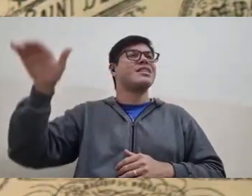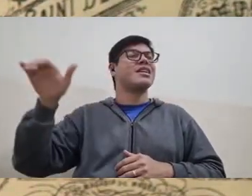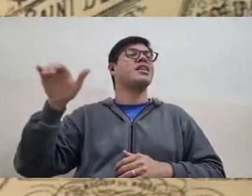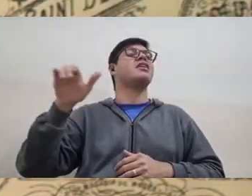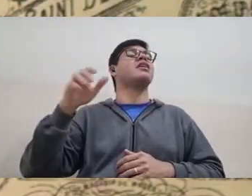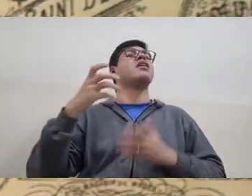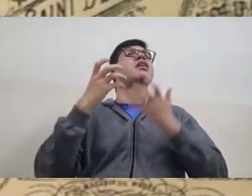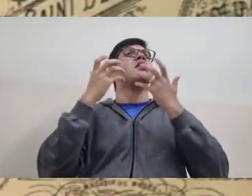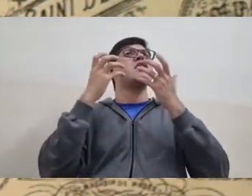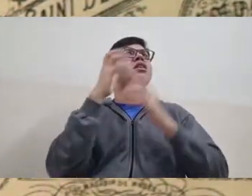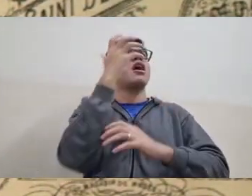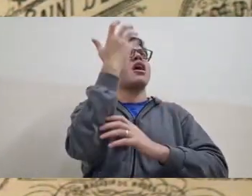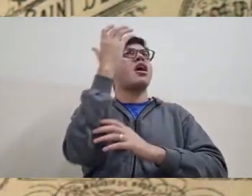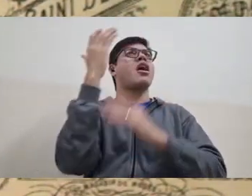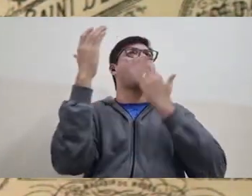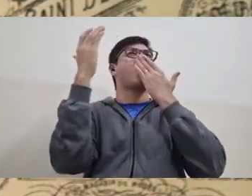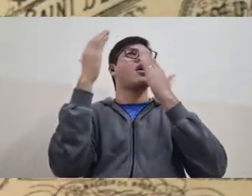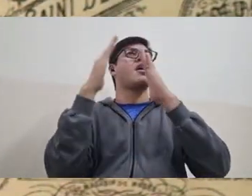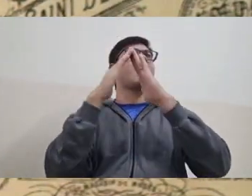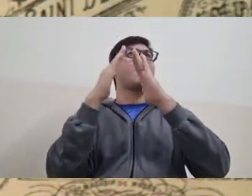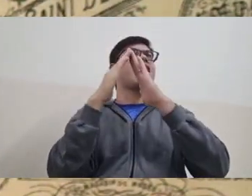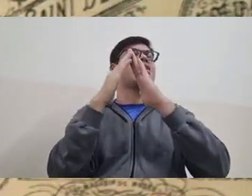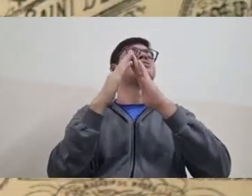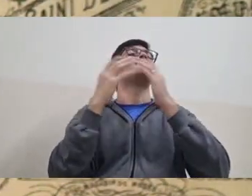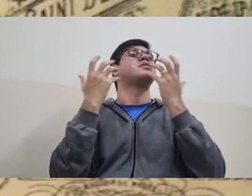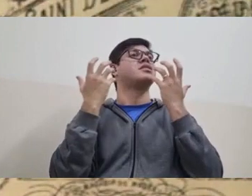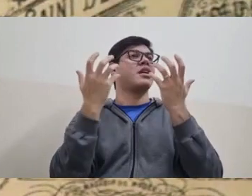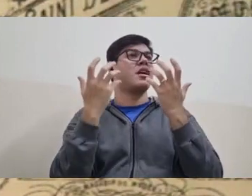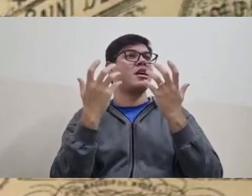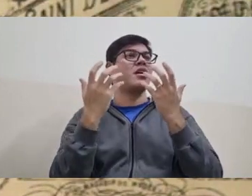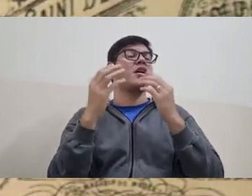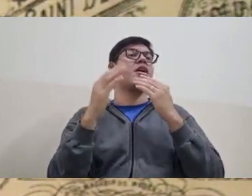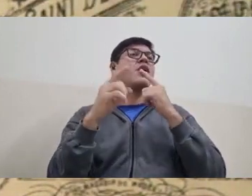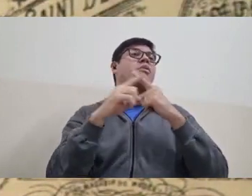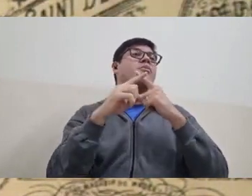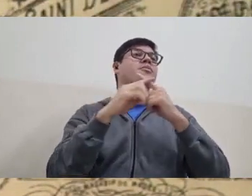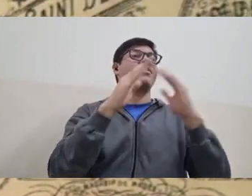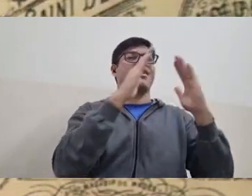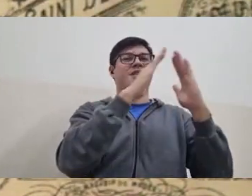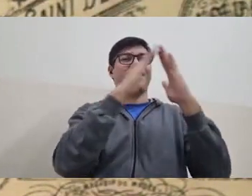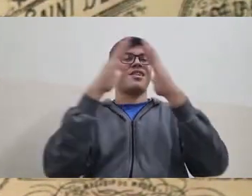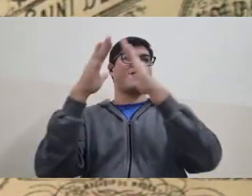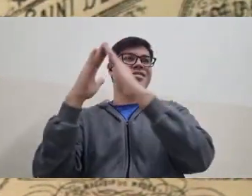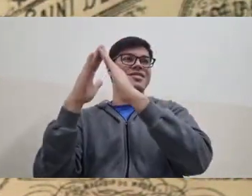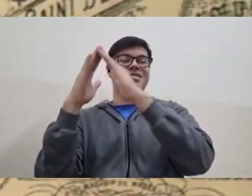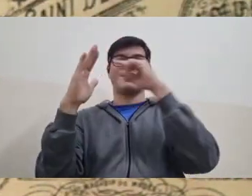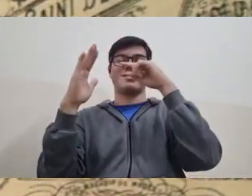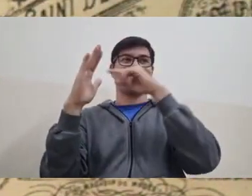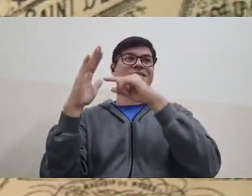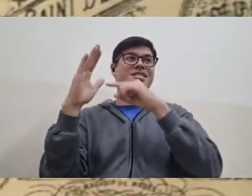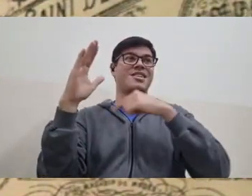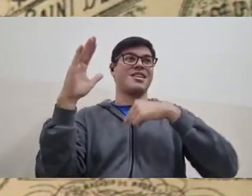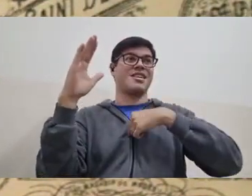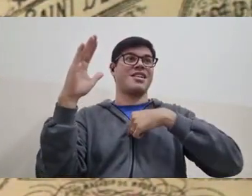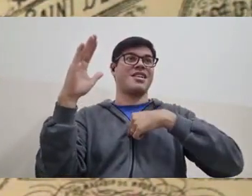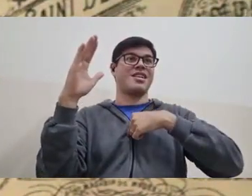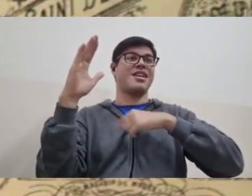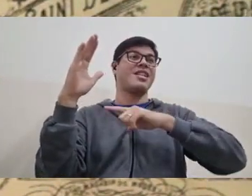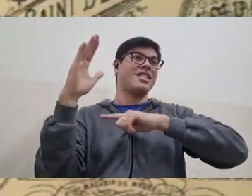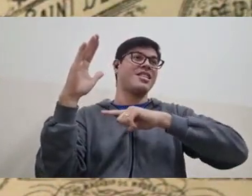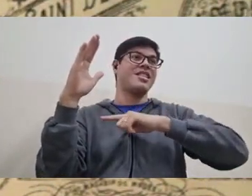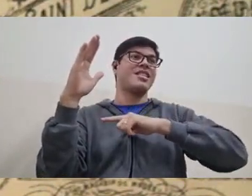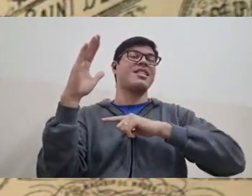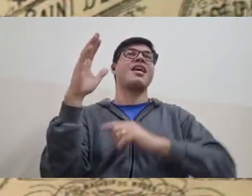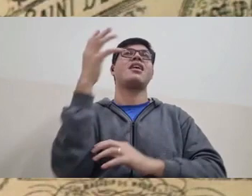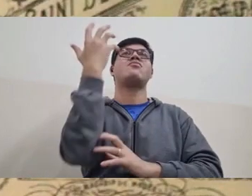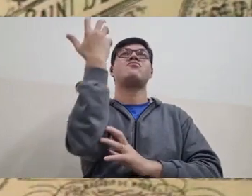assim, não, eu quero ter uma árvore na frente da minha residência. Porque geralmente, às vezes, o vizinho tem uma árvore bonita, você vai lá e para o carro na sua sombra, que é a do